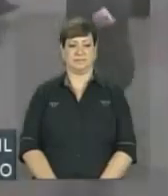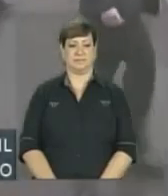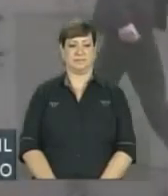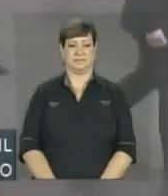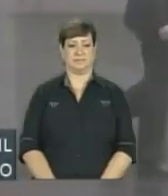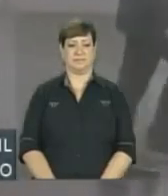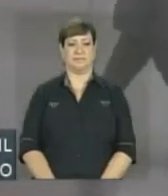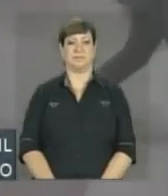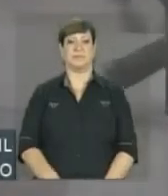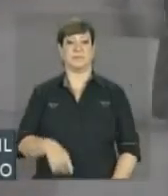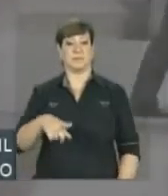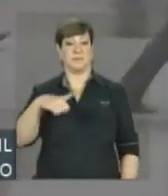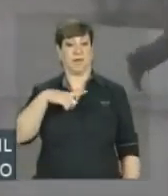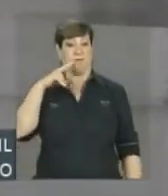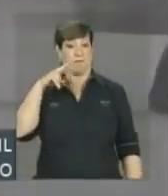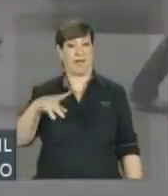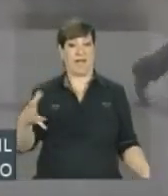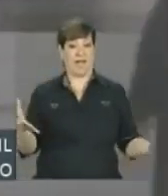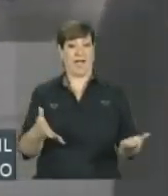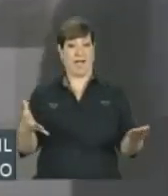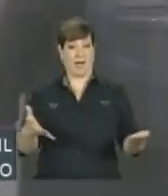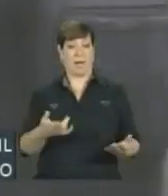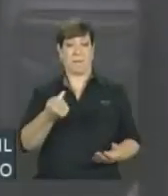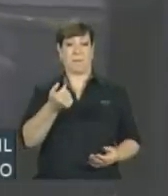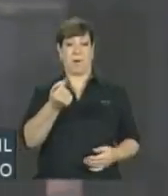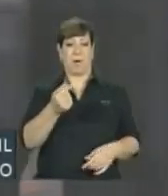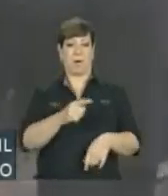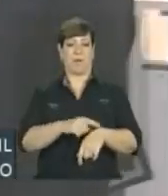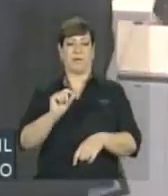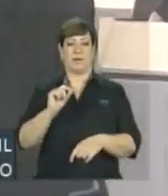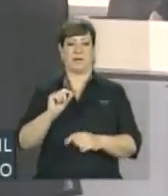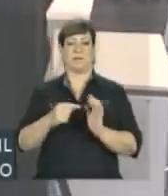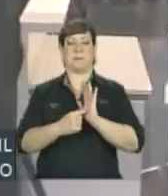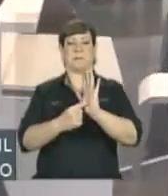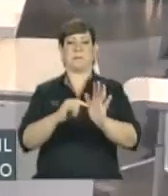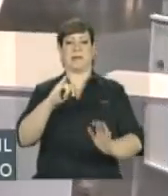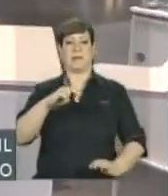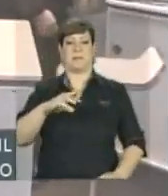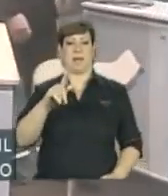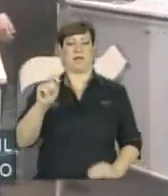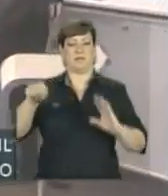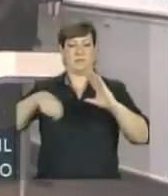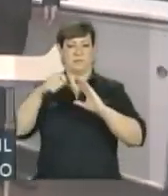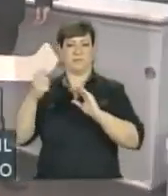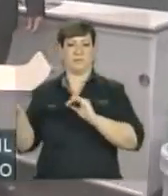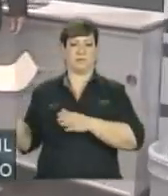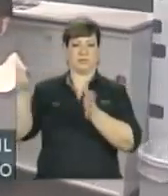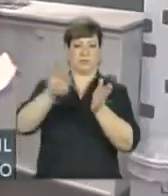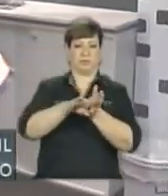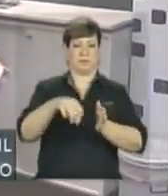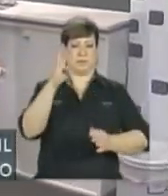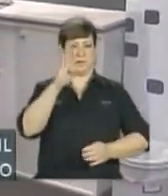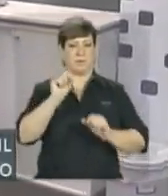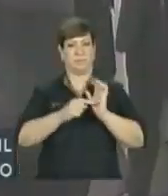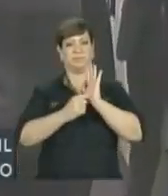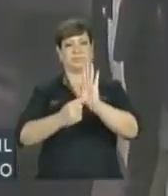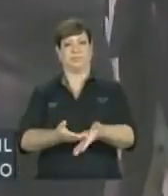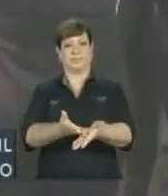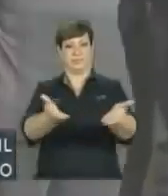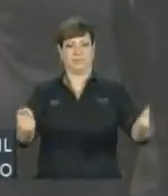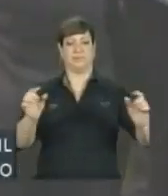Você vê imagens que chegaram agora a pouco. A presidenta Dilma Rousseff visita o Pavilhão do Brasil na maior